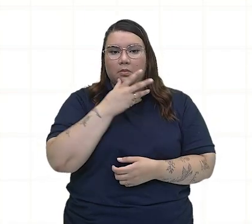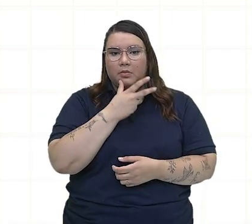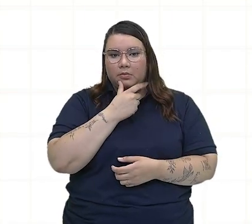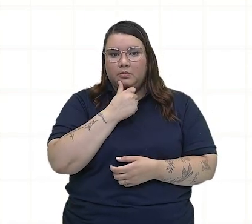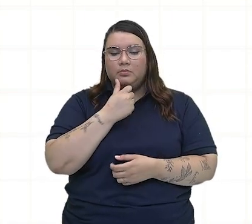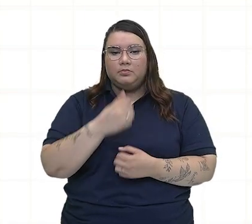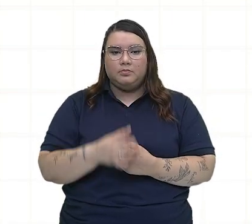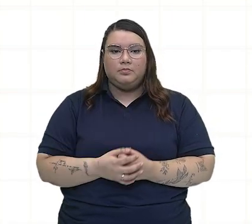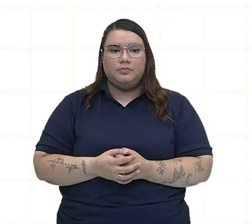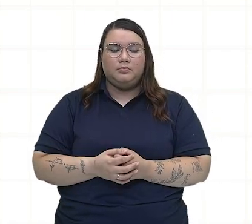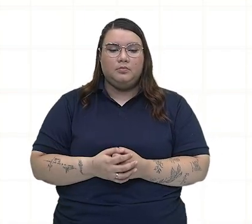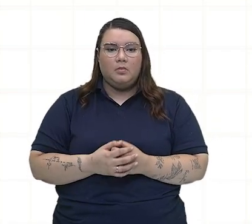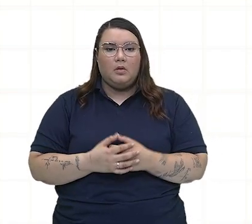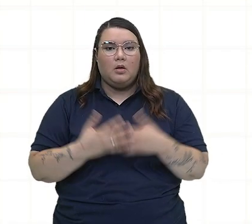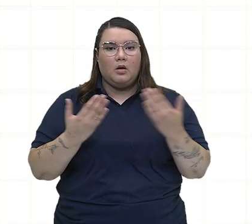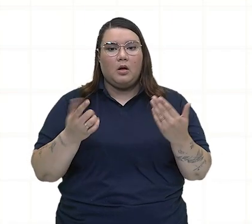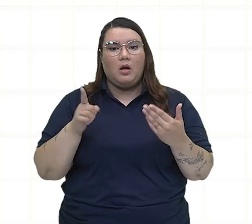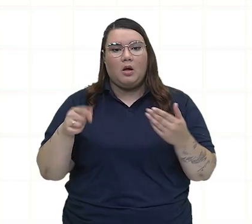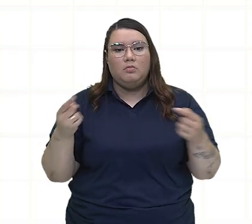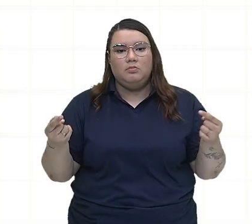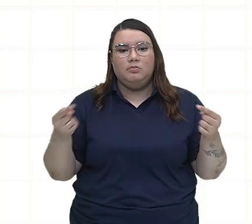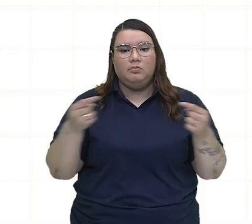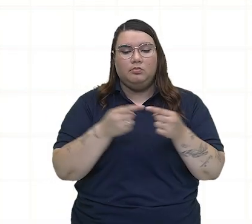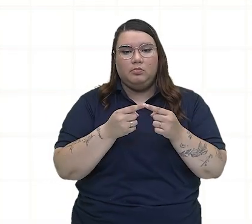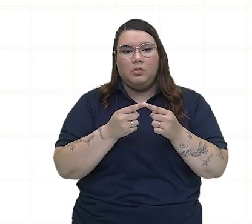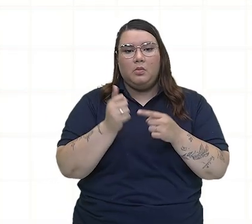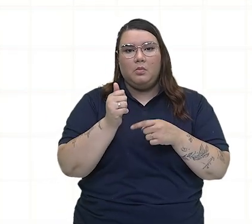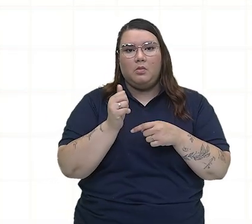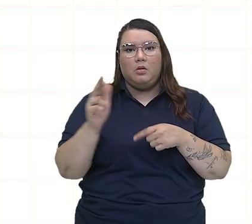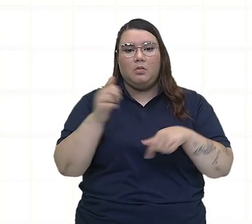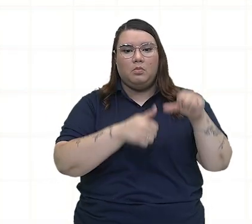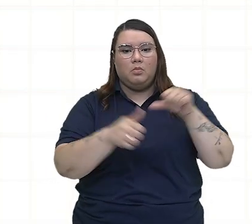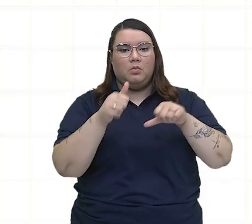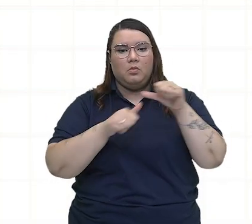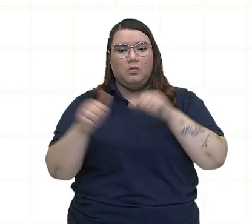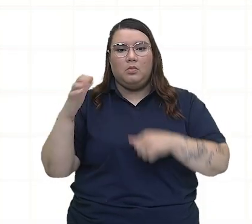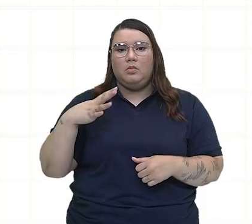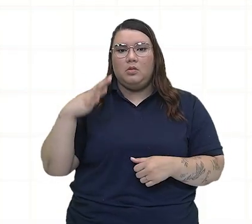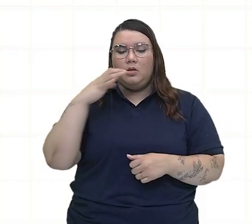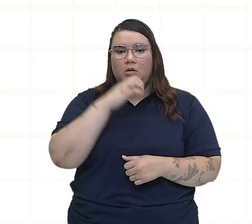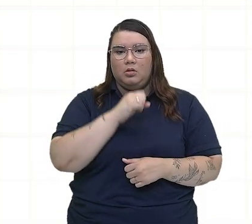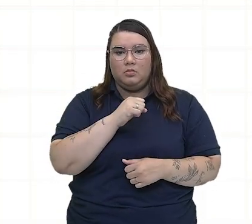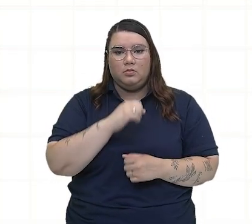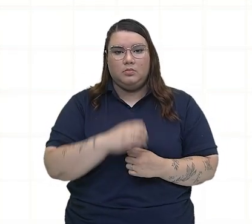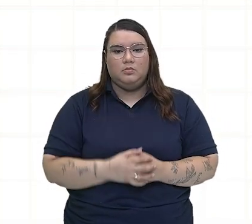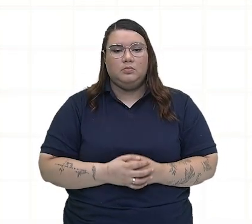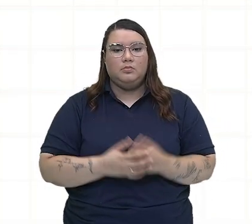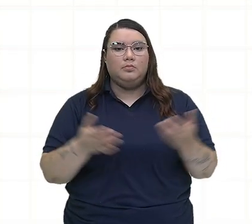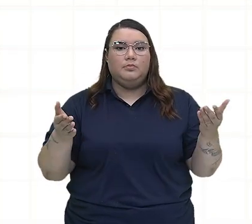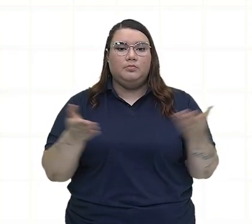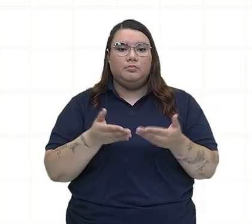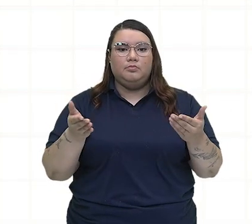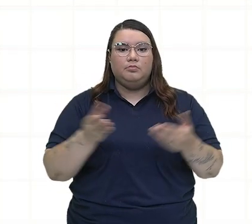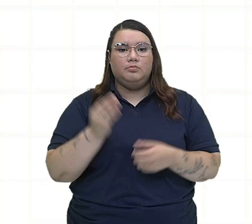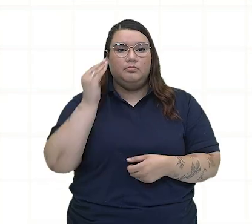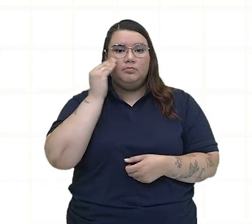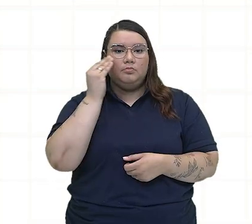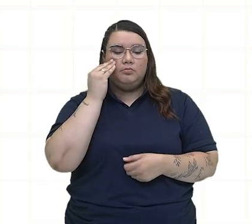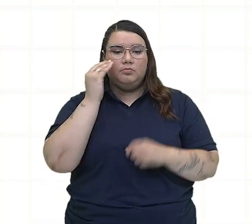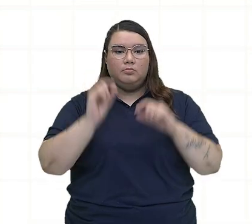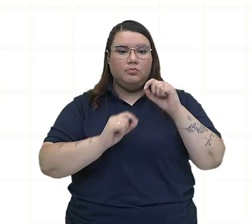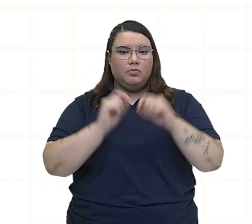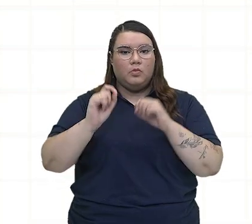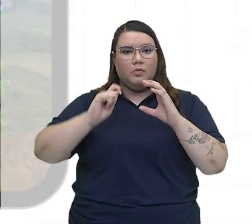Ou seja, as frentes são como os encontros de ar que mudam rapidamente o tempo. A gente vai aqui recorrer a